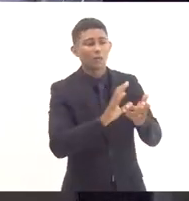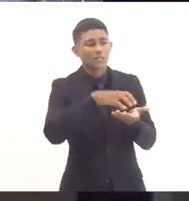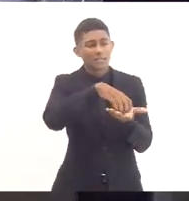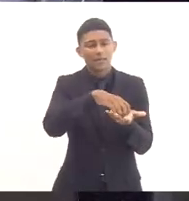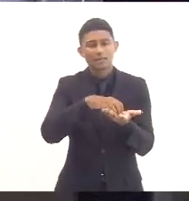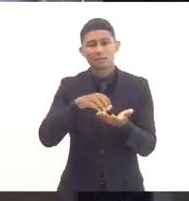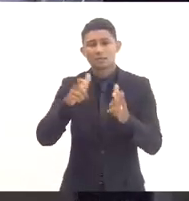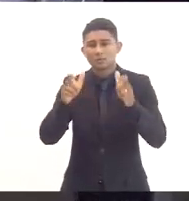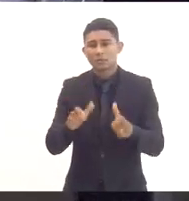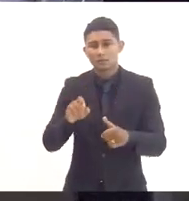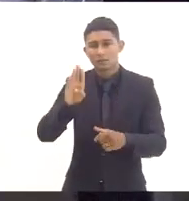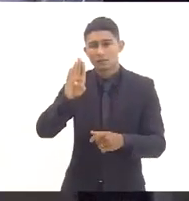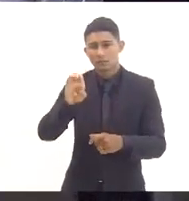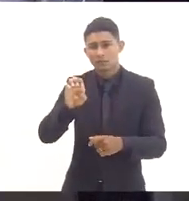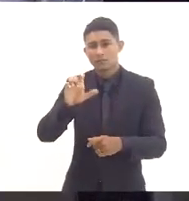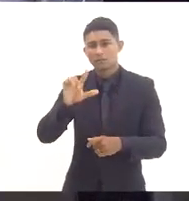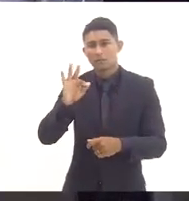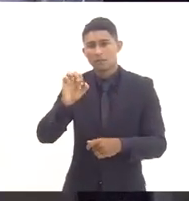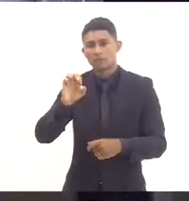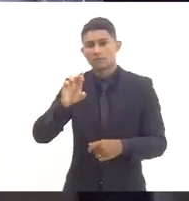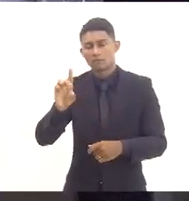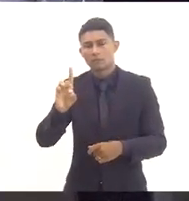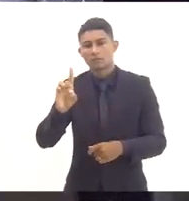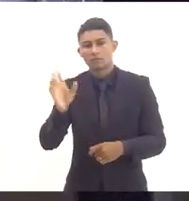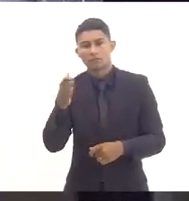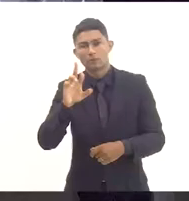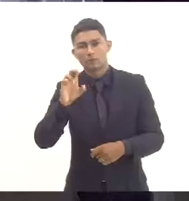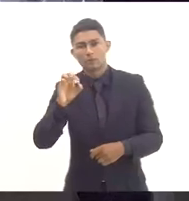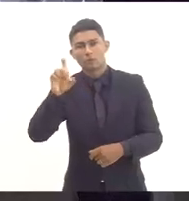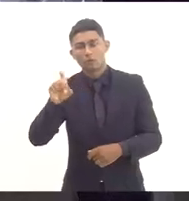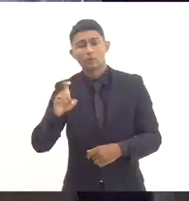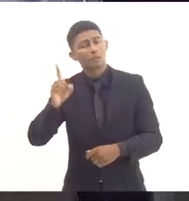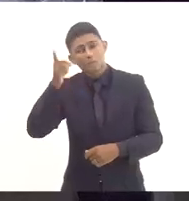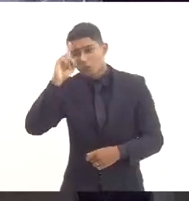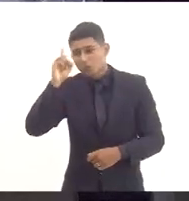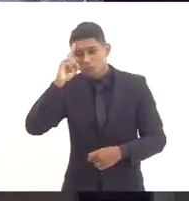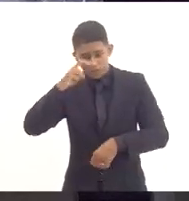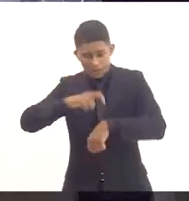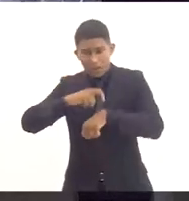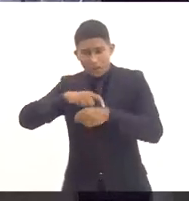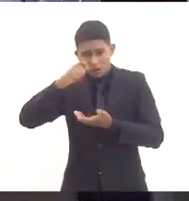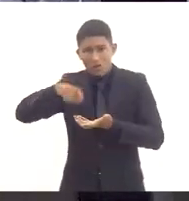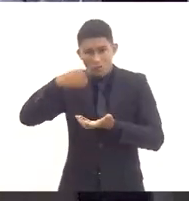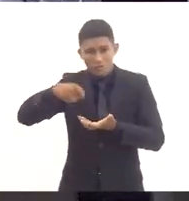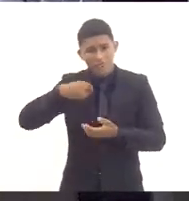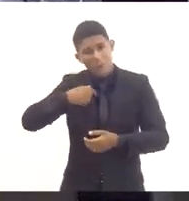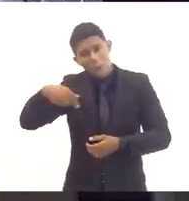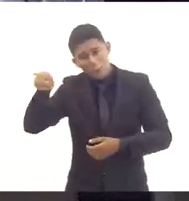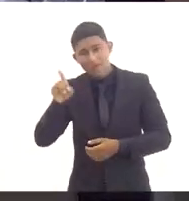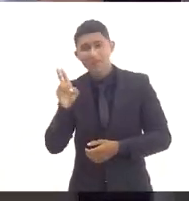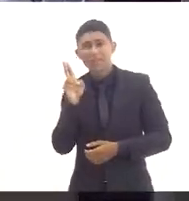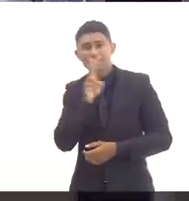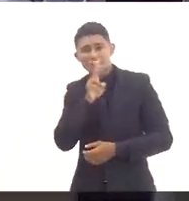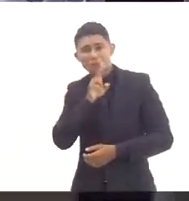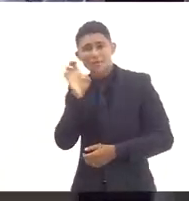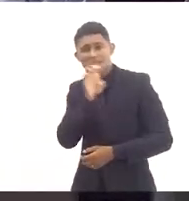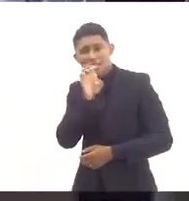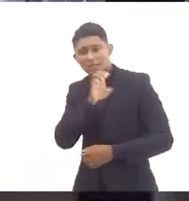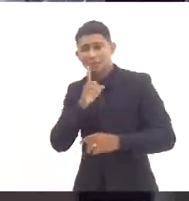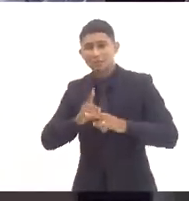eu todo dia na hora do almoço eu ia para Emergência é porque além do Físico tinha um